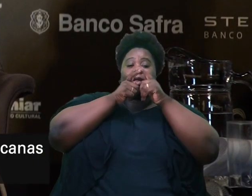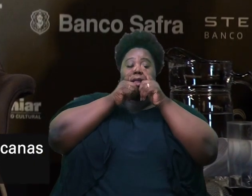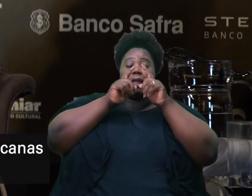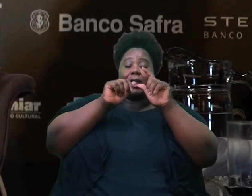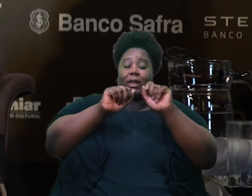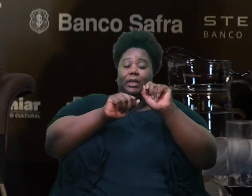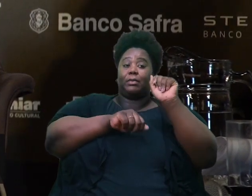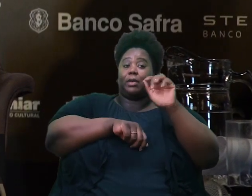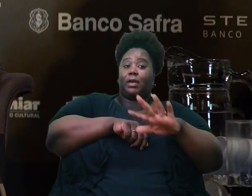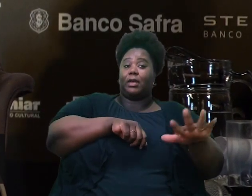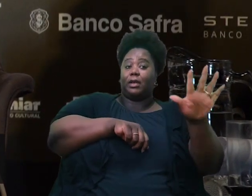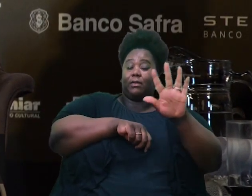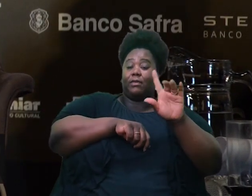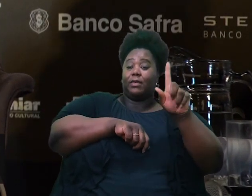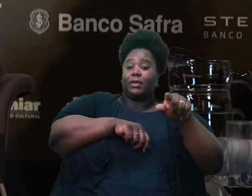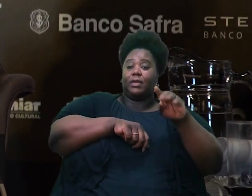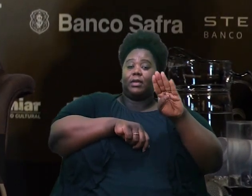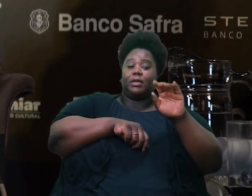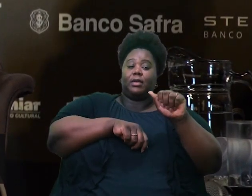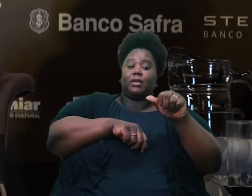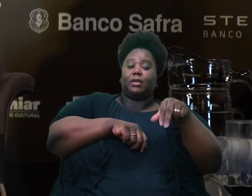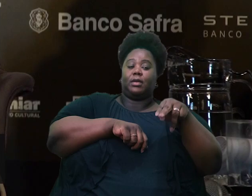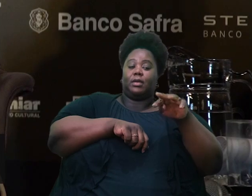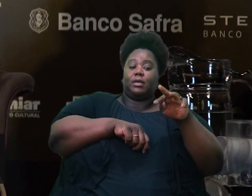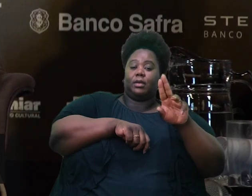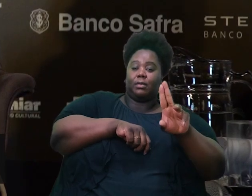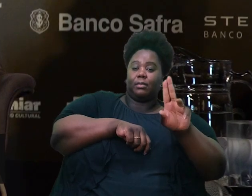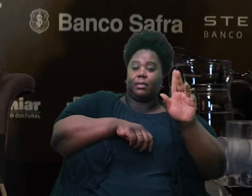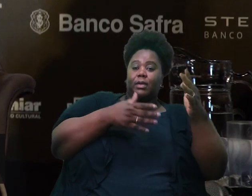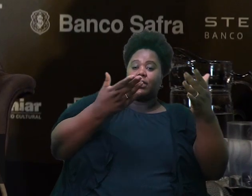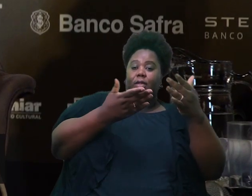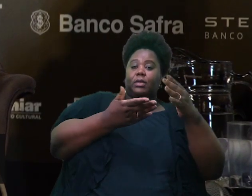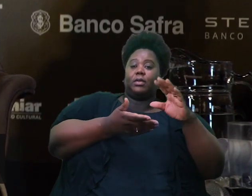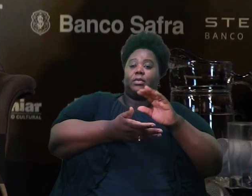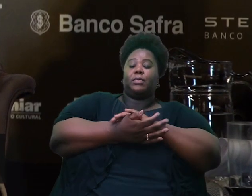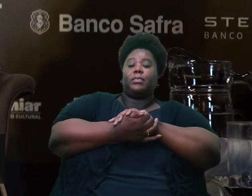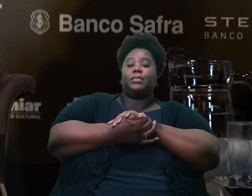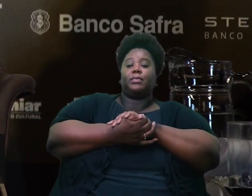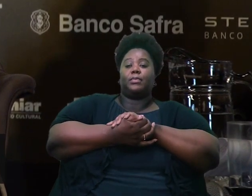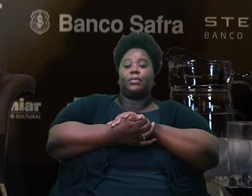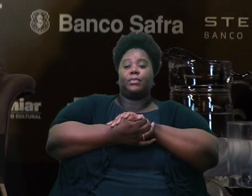banto, e é o banto, né, que fertiliza a língua portuguesa,